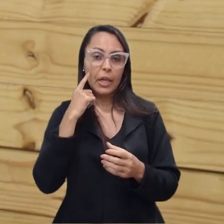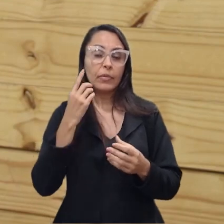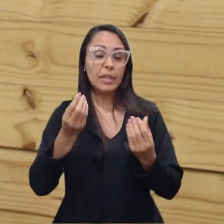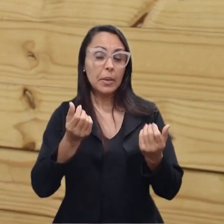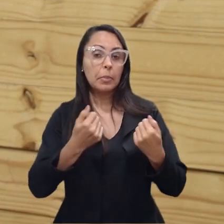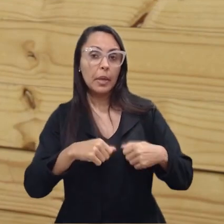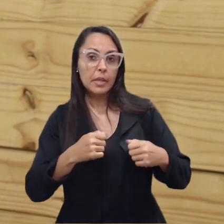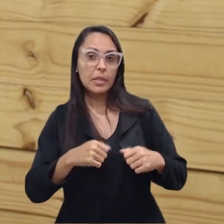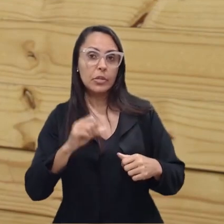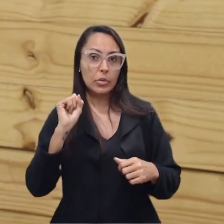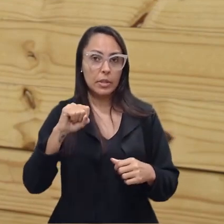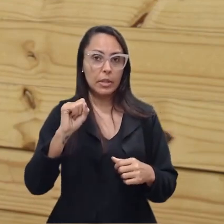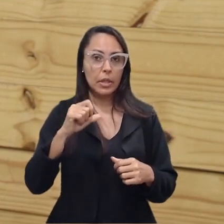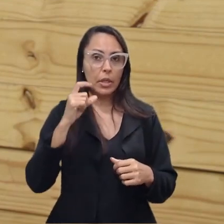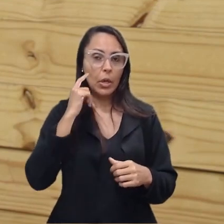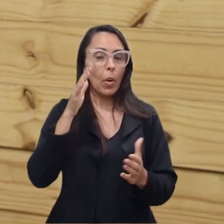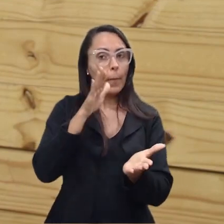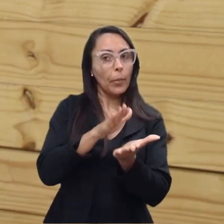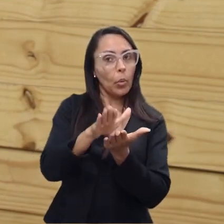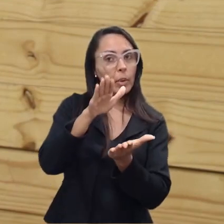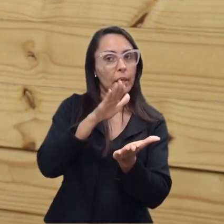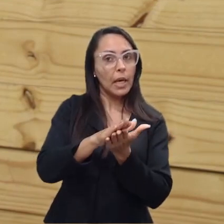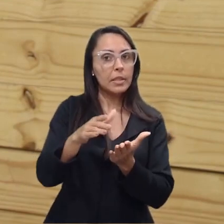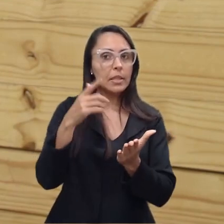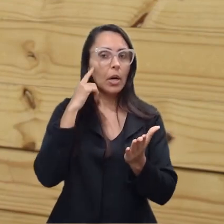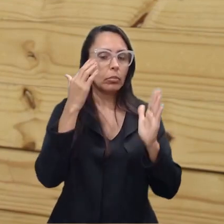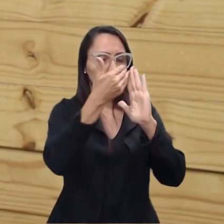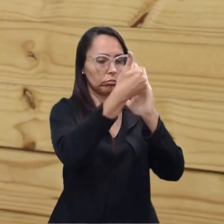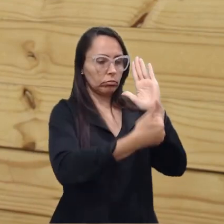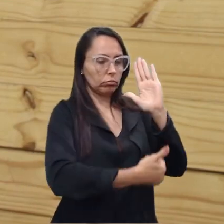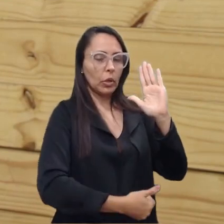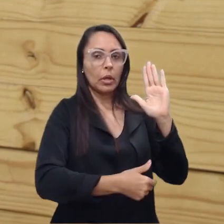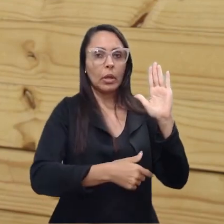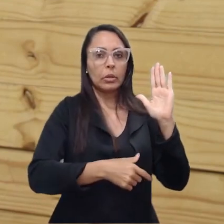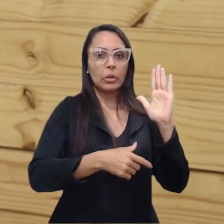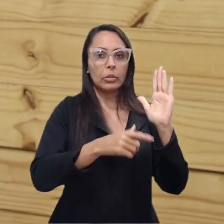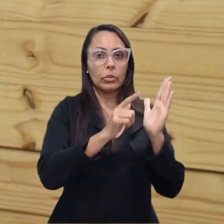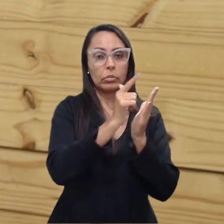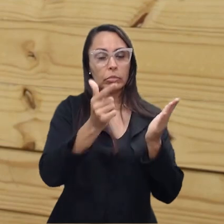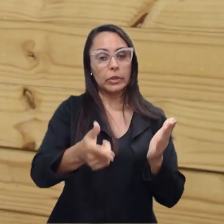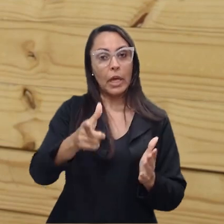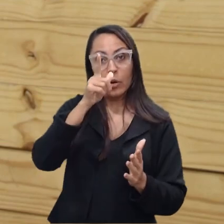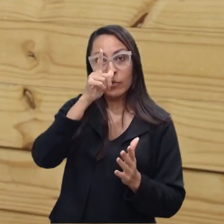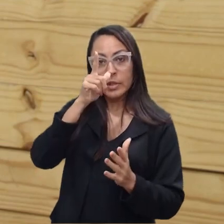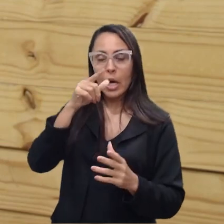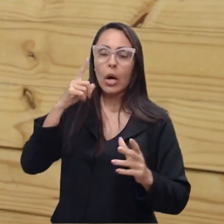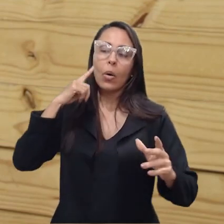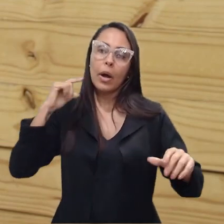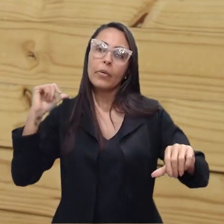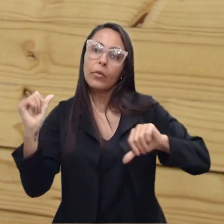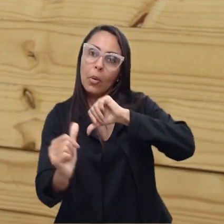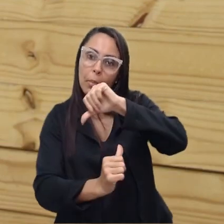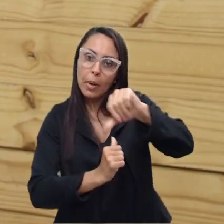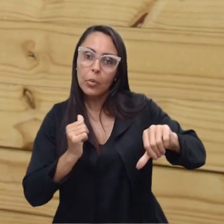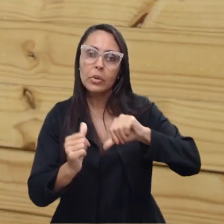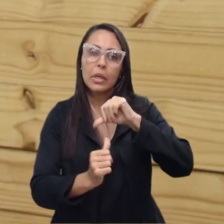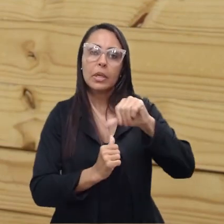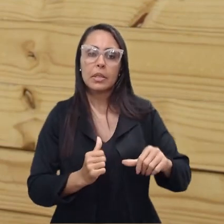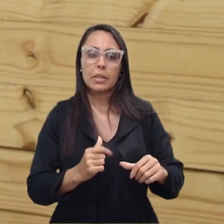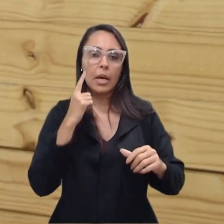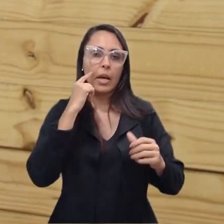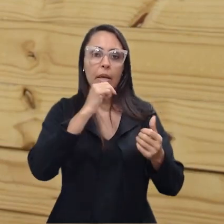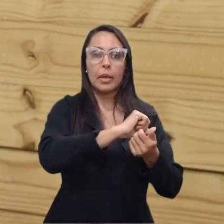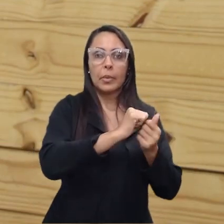ser necessário haver uma publicação, uma portaria, informando essa mudança, né, essa readaptação